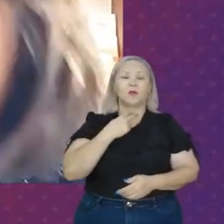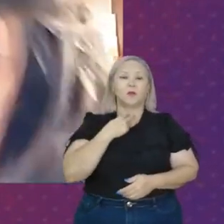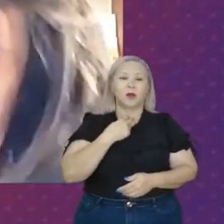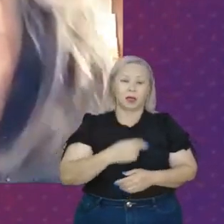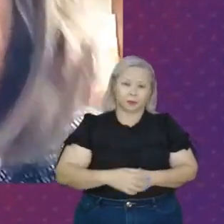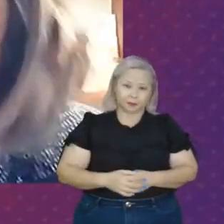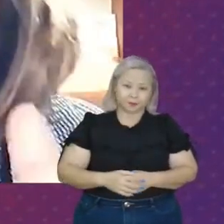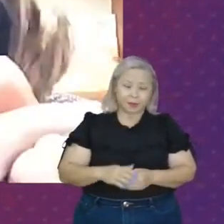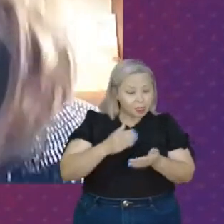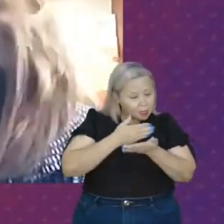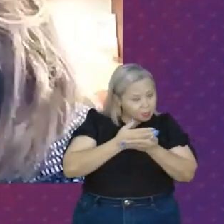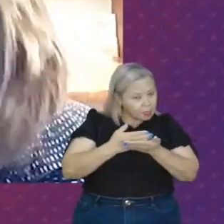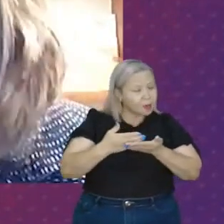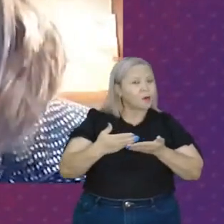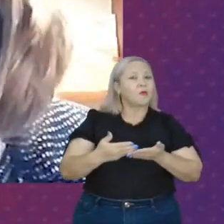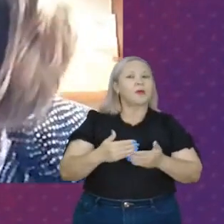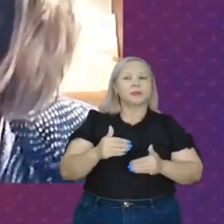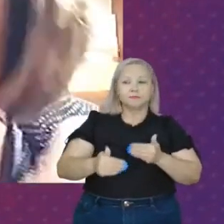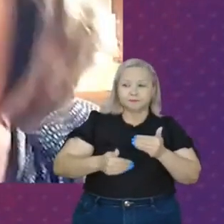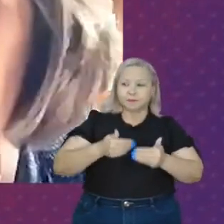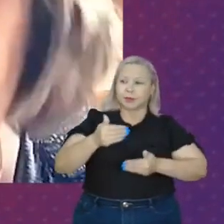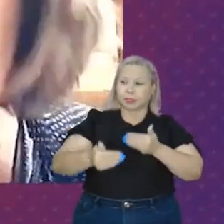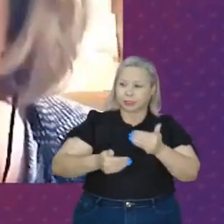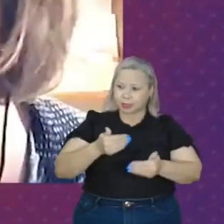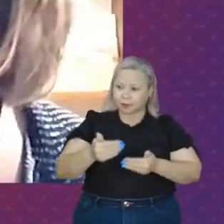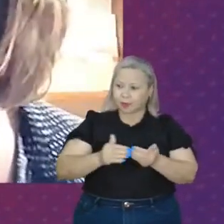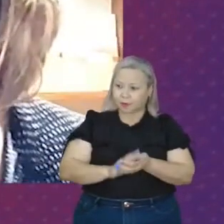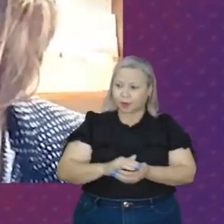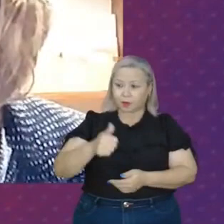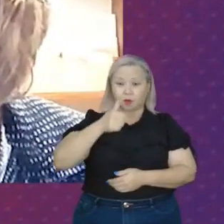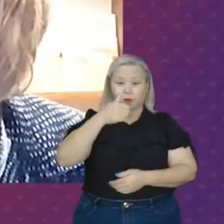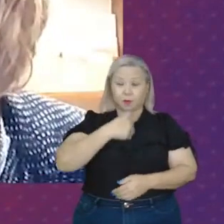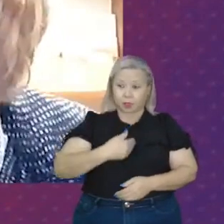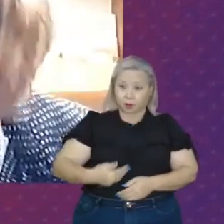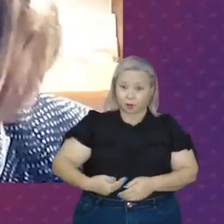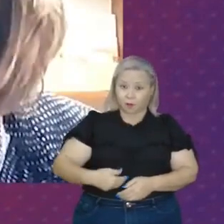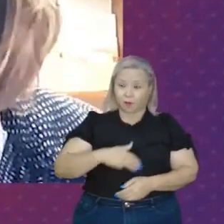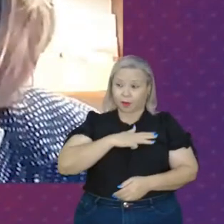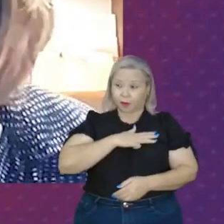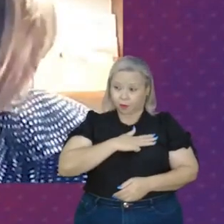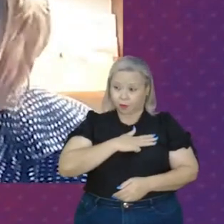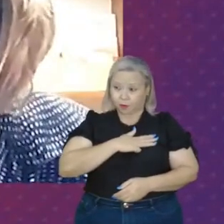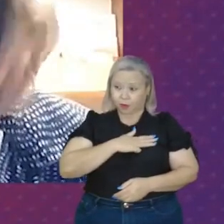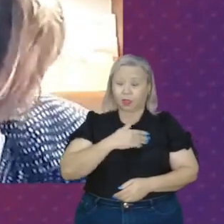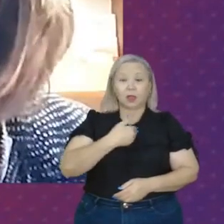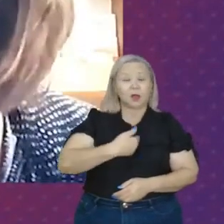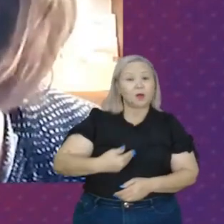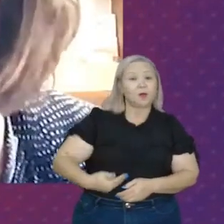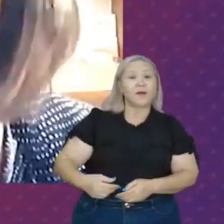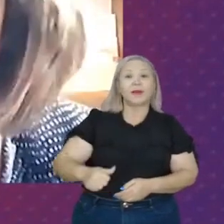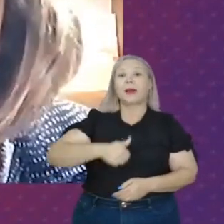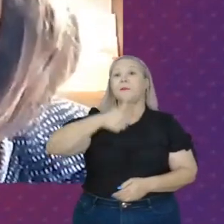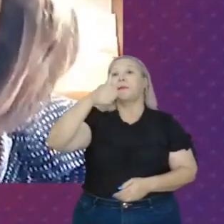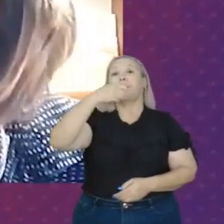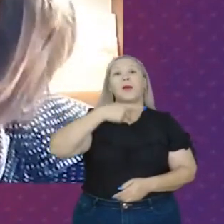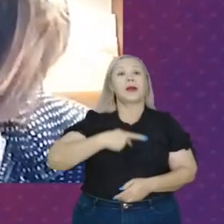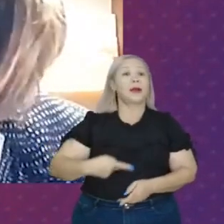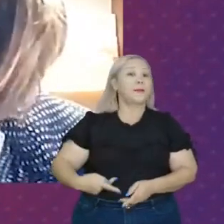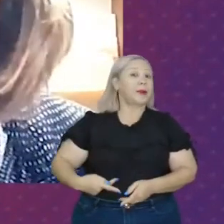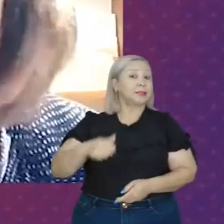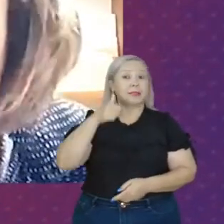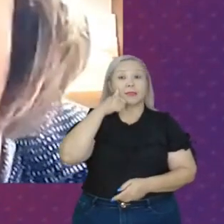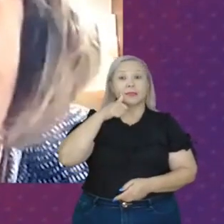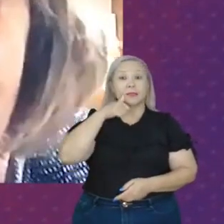que começamos e desenvolvemos no primeiro governo Lula, no governo da primeira